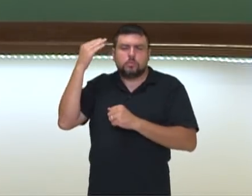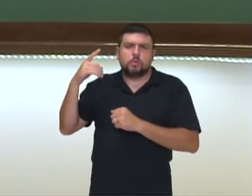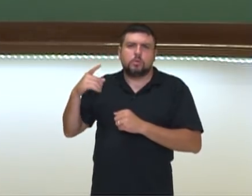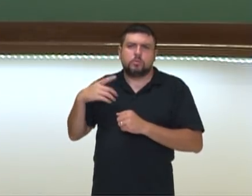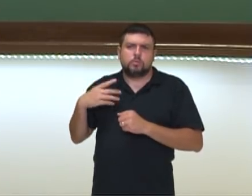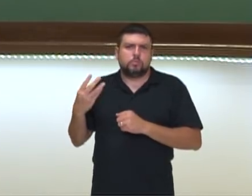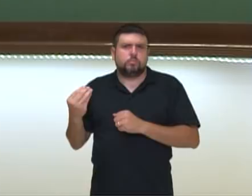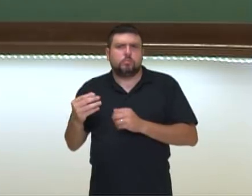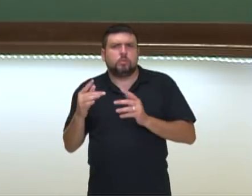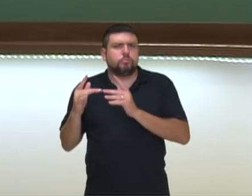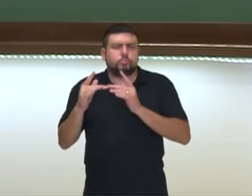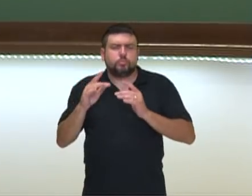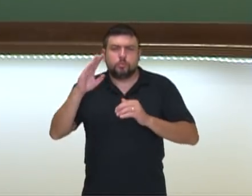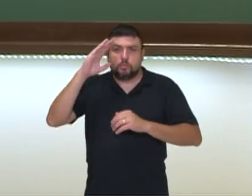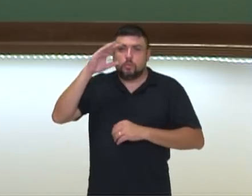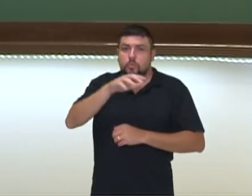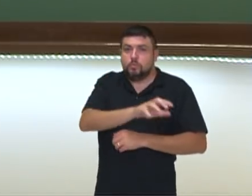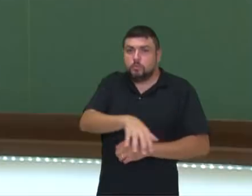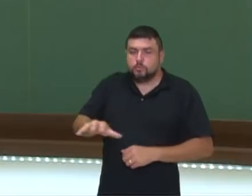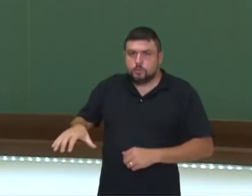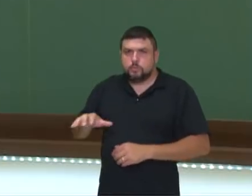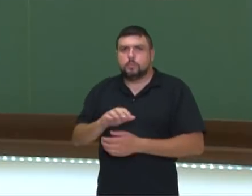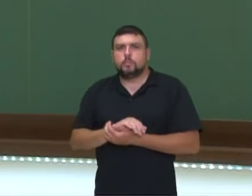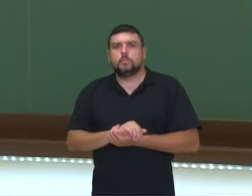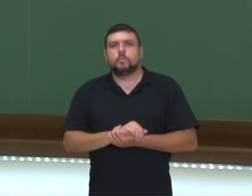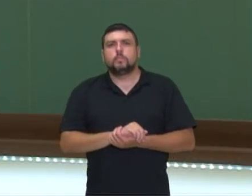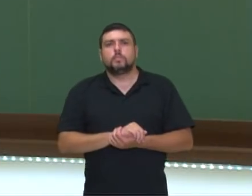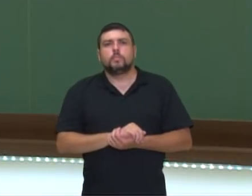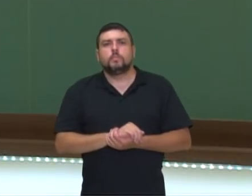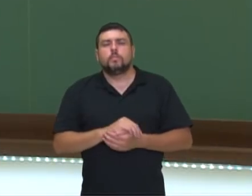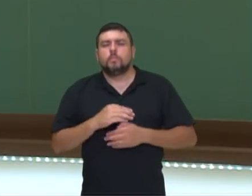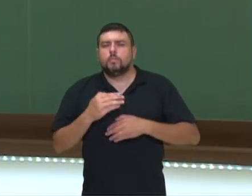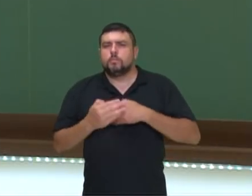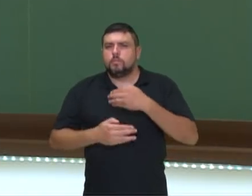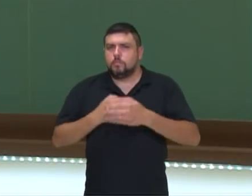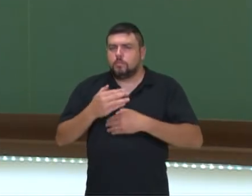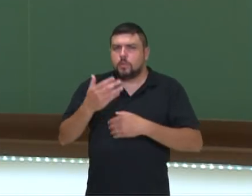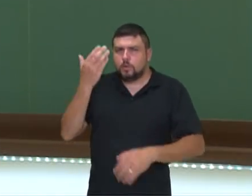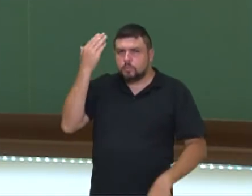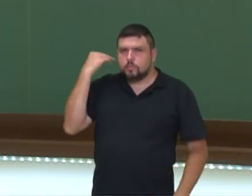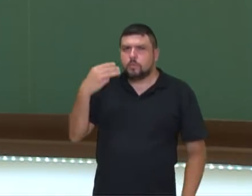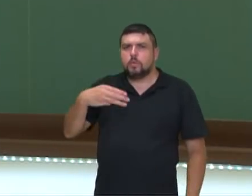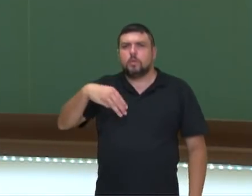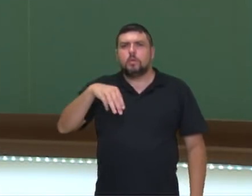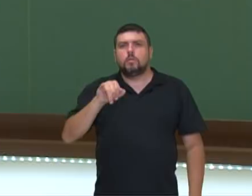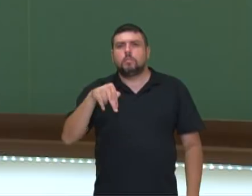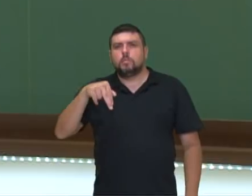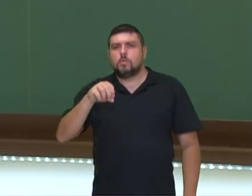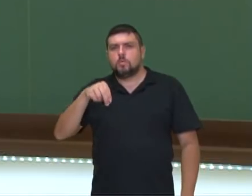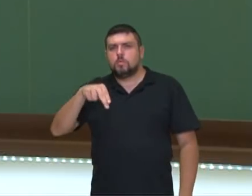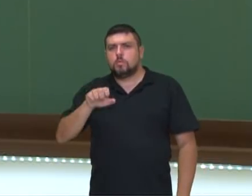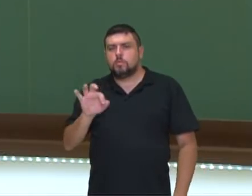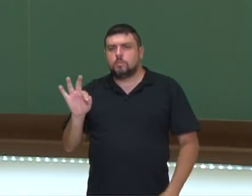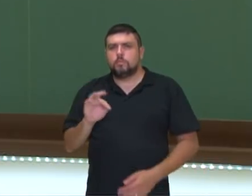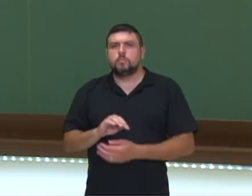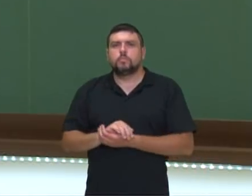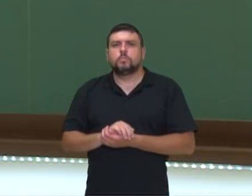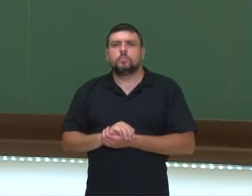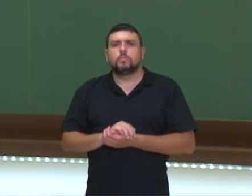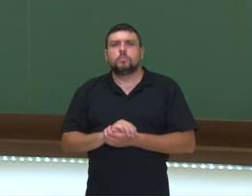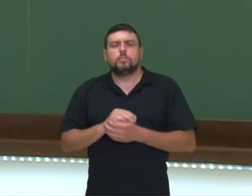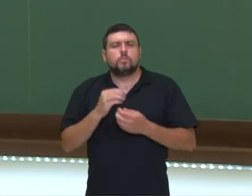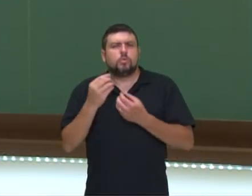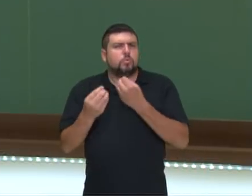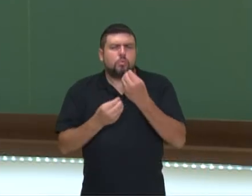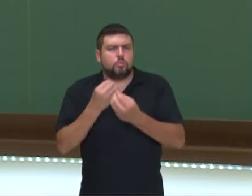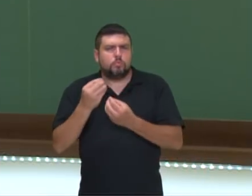o basquetebol. Então, assim foi surgindo o voleibol, mas na época chamado de minonete. E como que era jogado o minonete? Então,